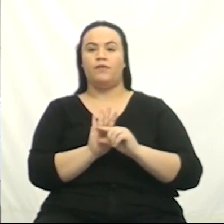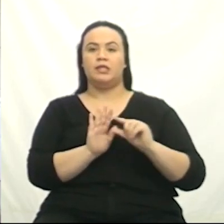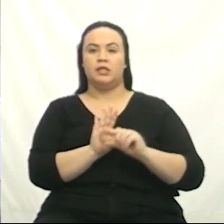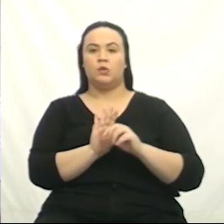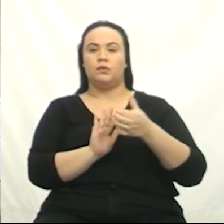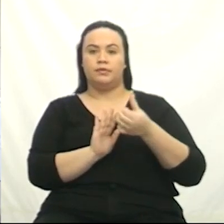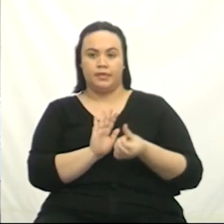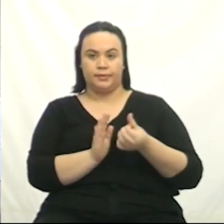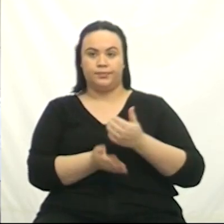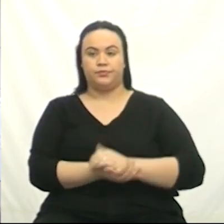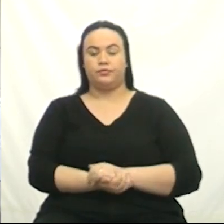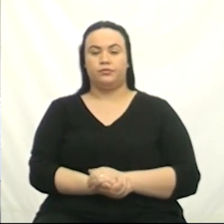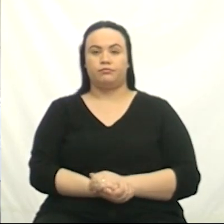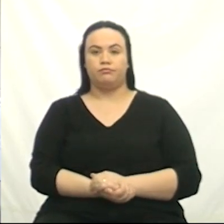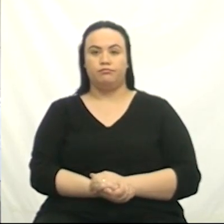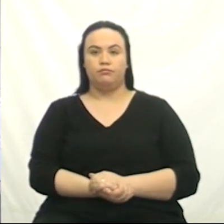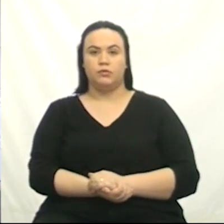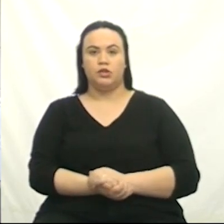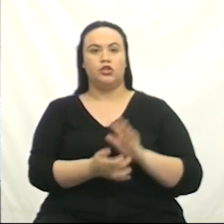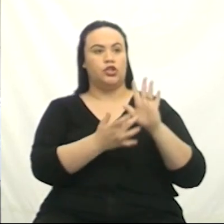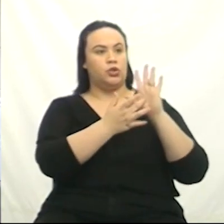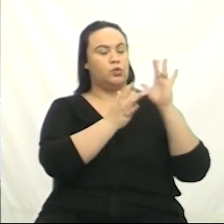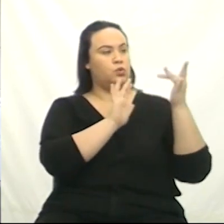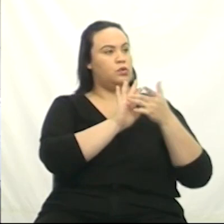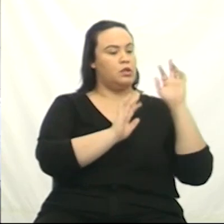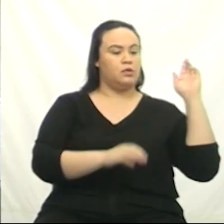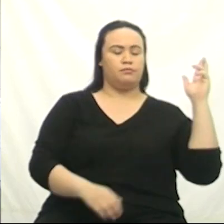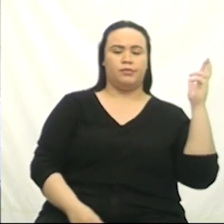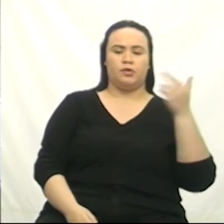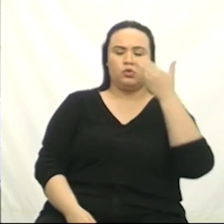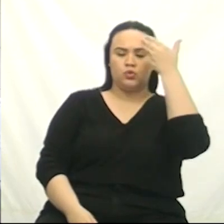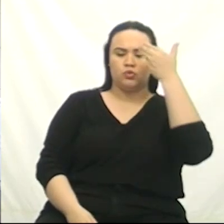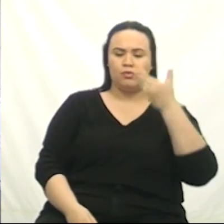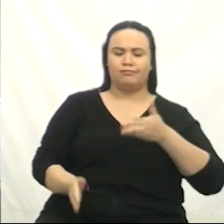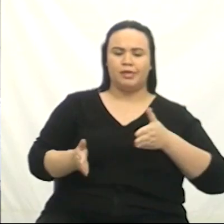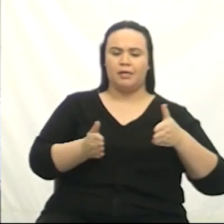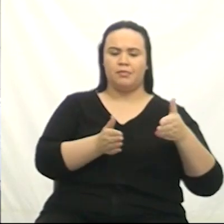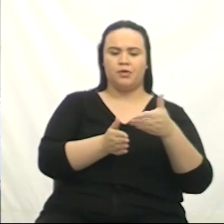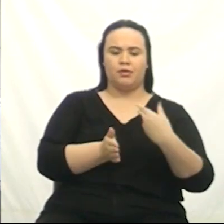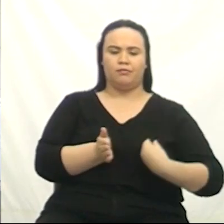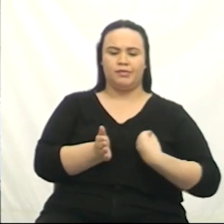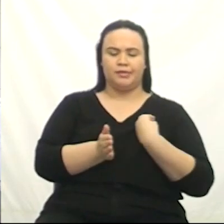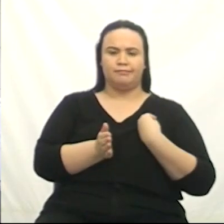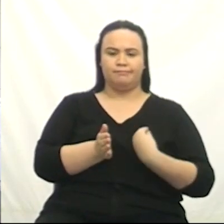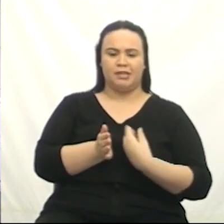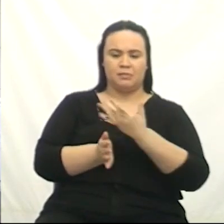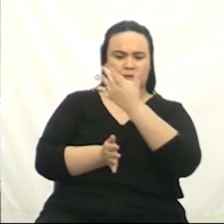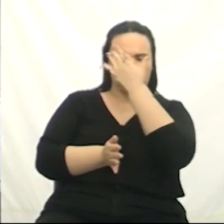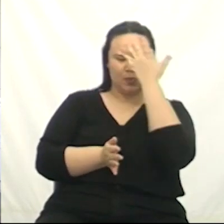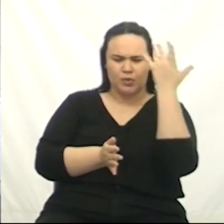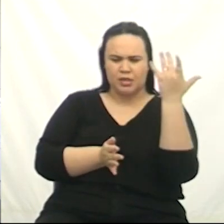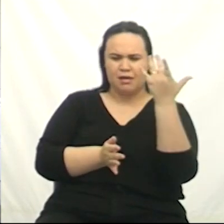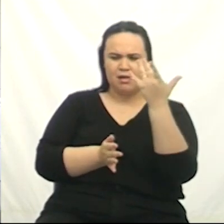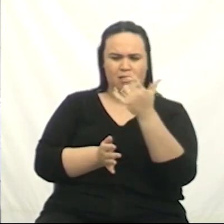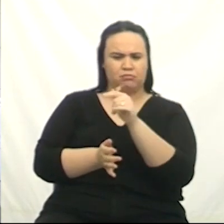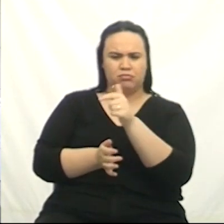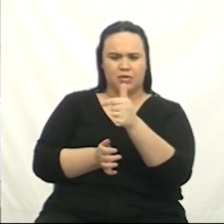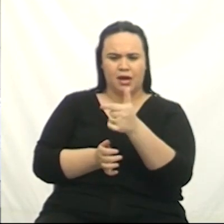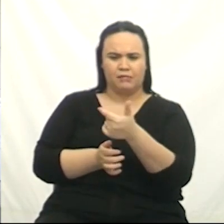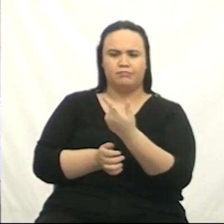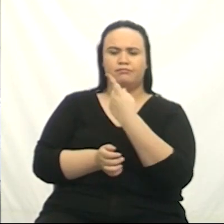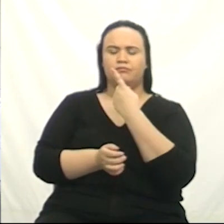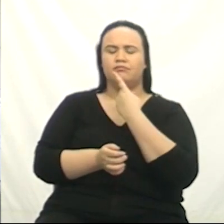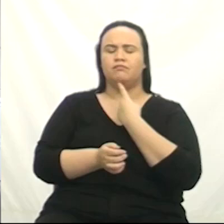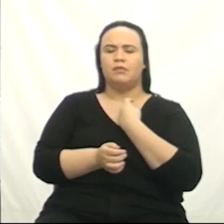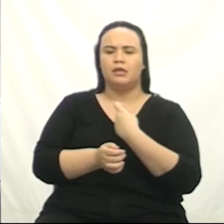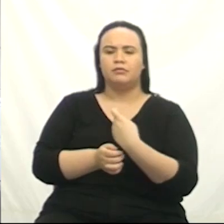6. Respondeu-lhes Jesus, eu sou o caminho, a verdade e a vida. Ninguém venha ao pai senão